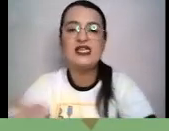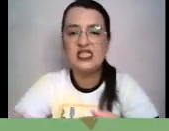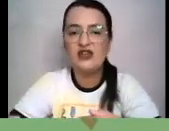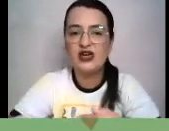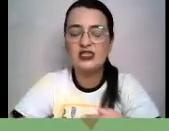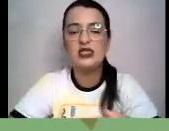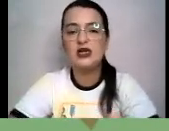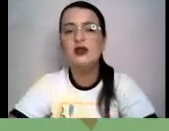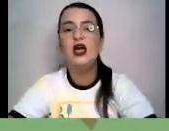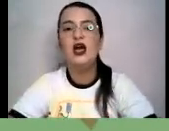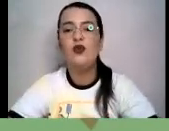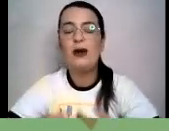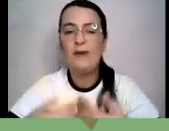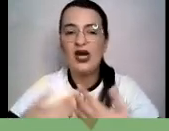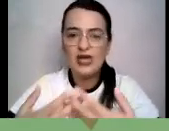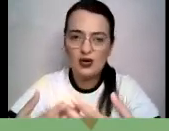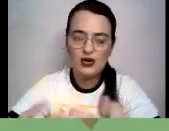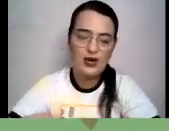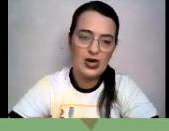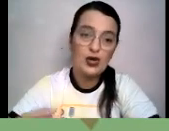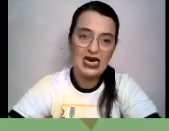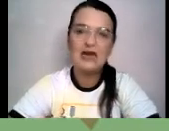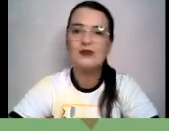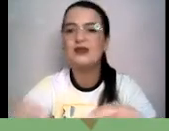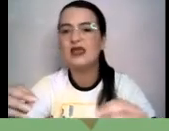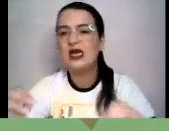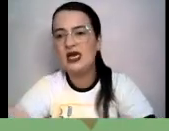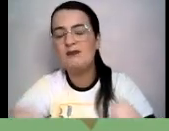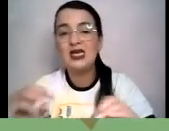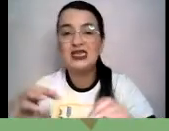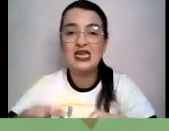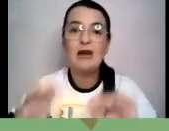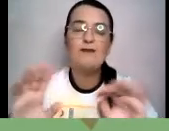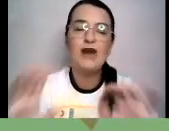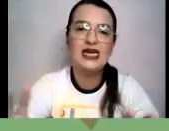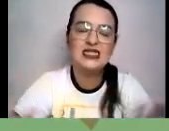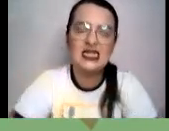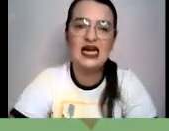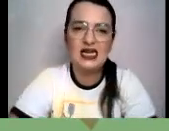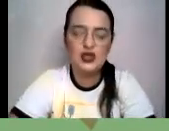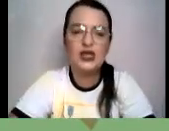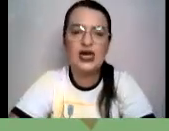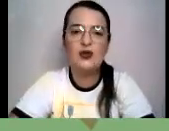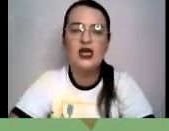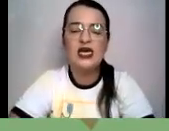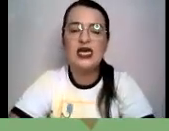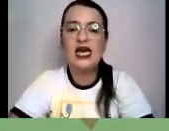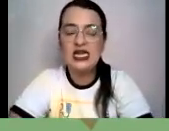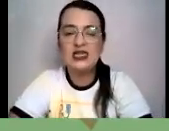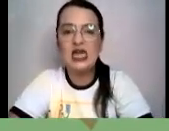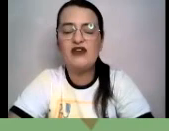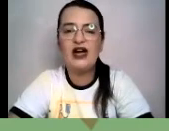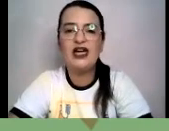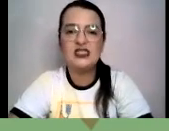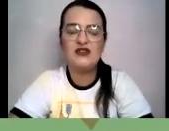vias pacíficas. Então, o papel da ONU é o quê? É manter a paz internacional. E aí